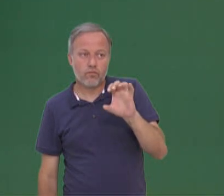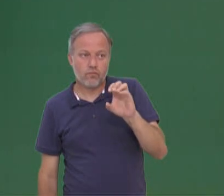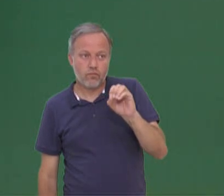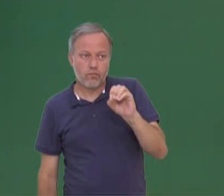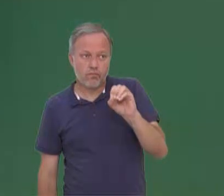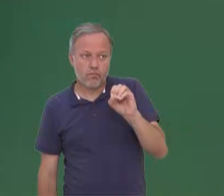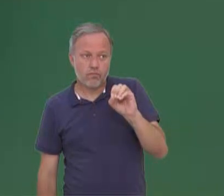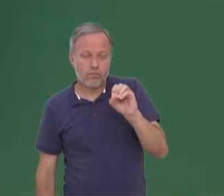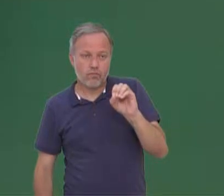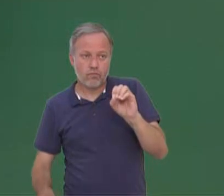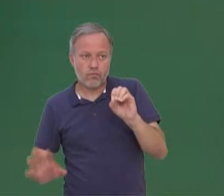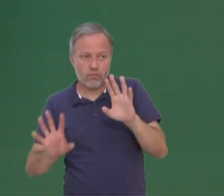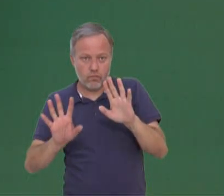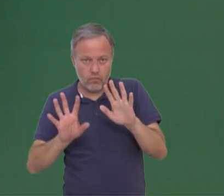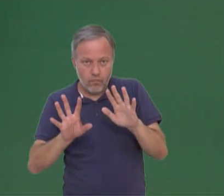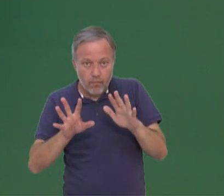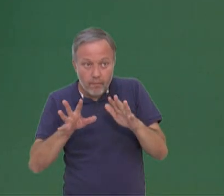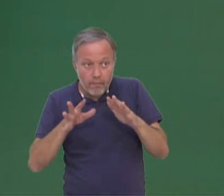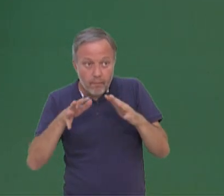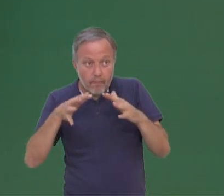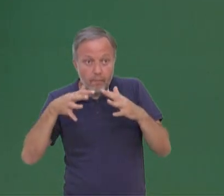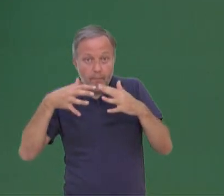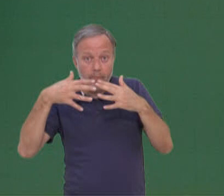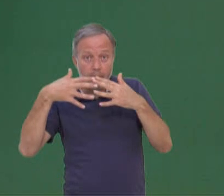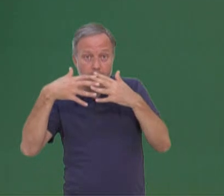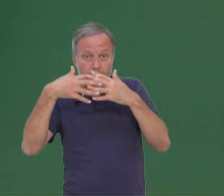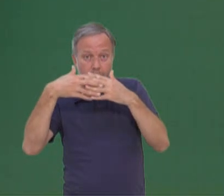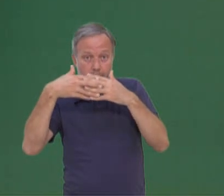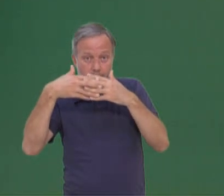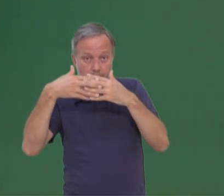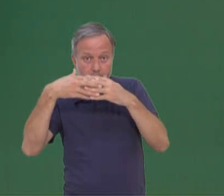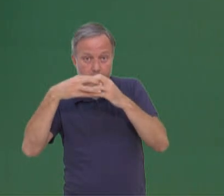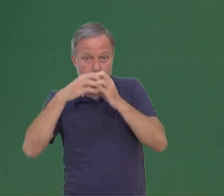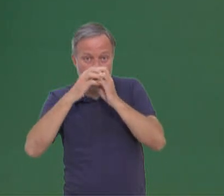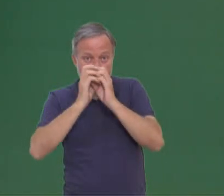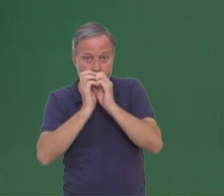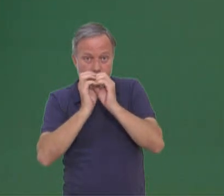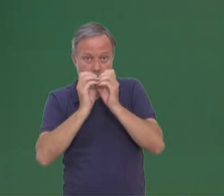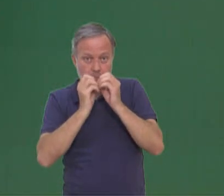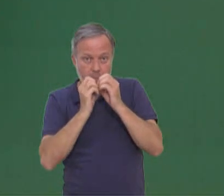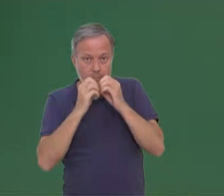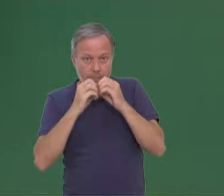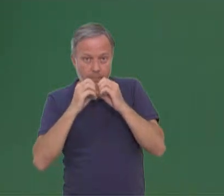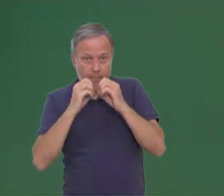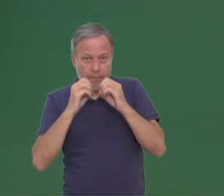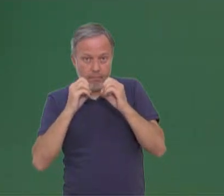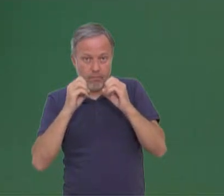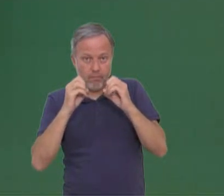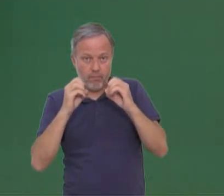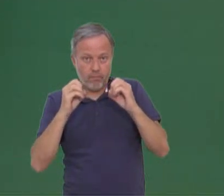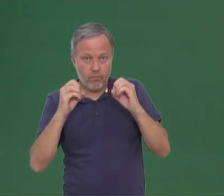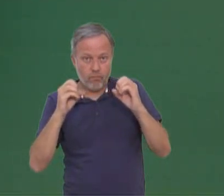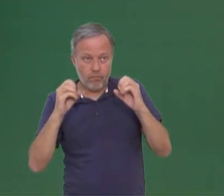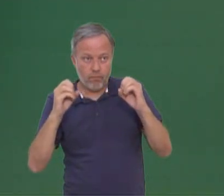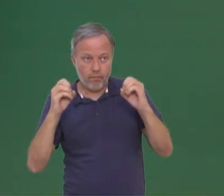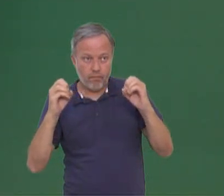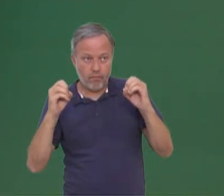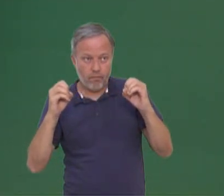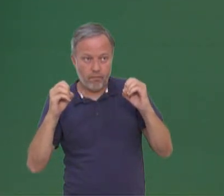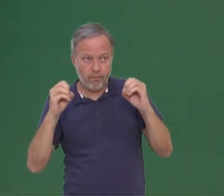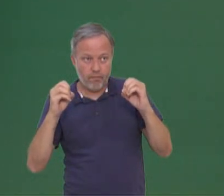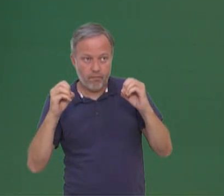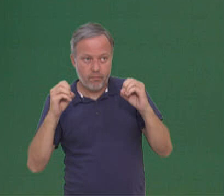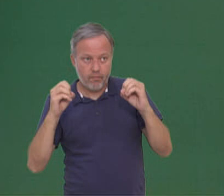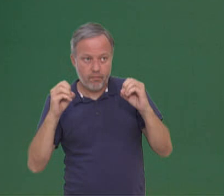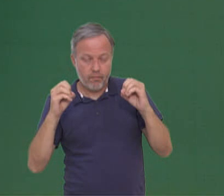parte hidrofóbica para dentro e fazem uma bola, deixando a parte hidrofílica para fora, a parte polar. Então aqui